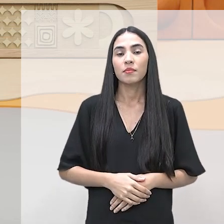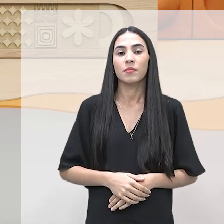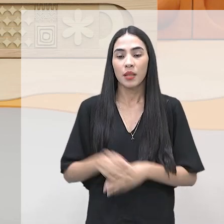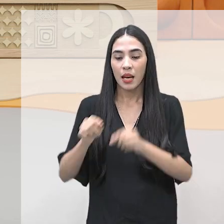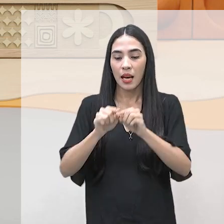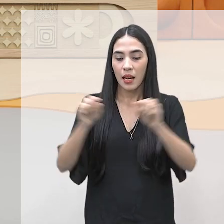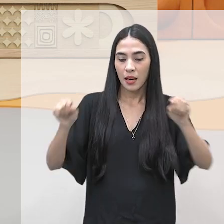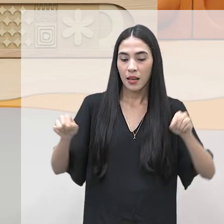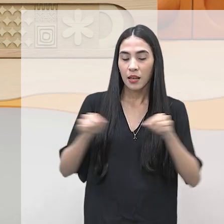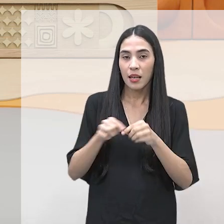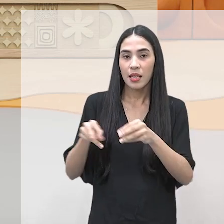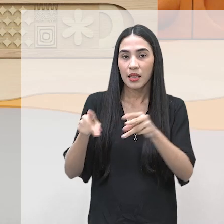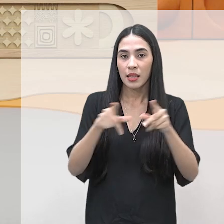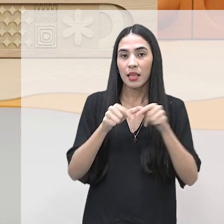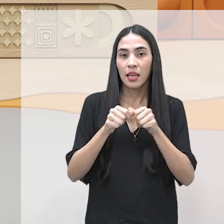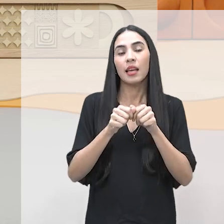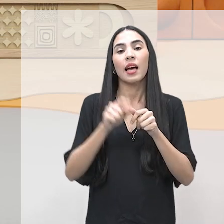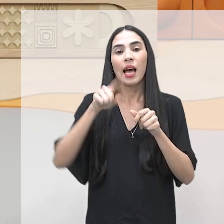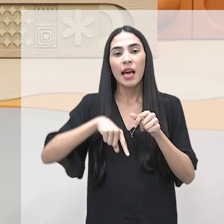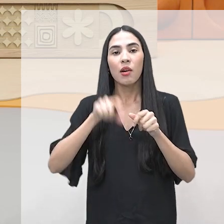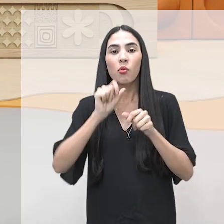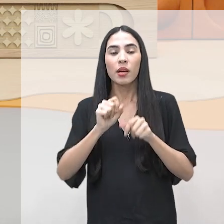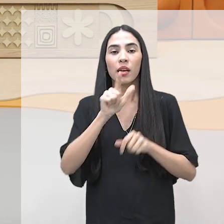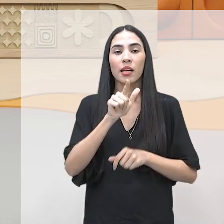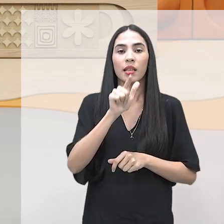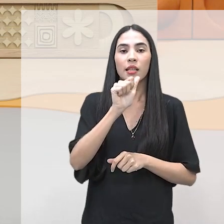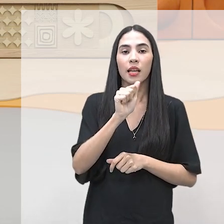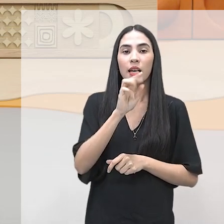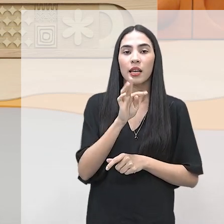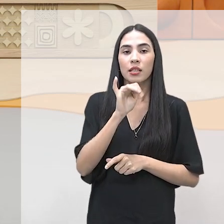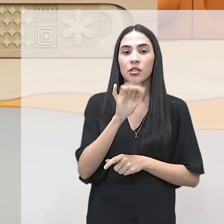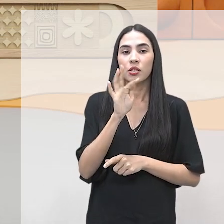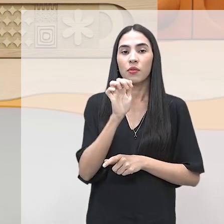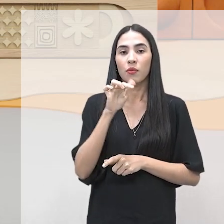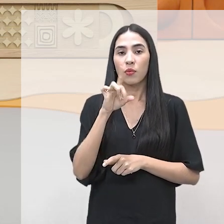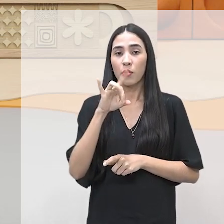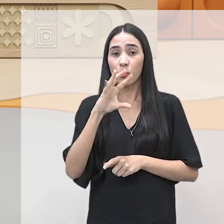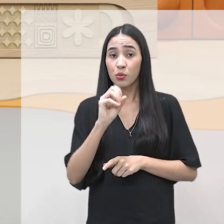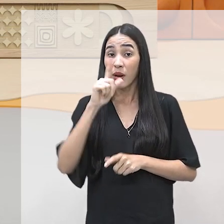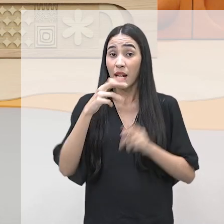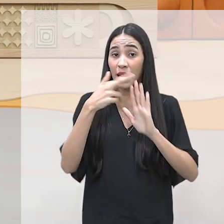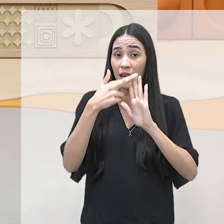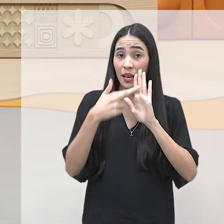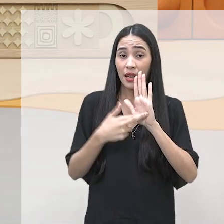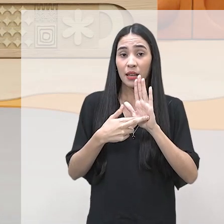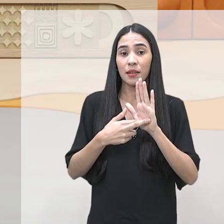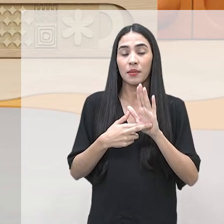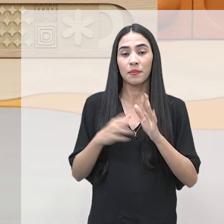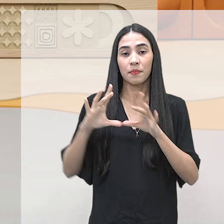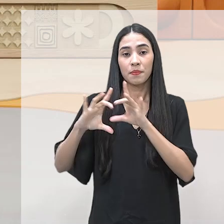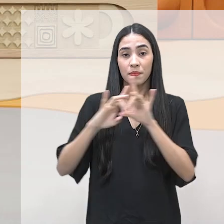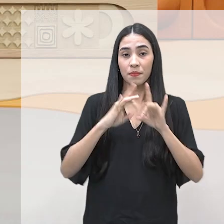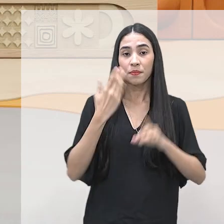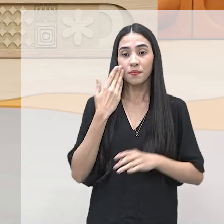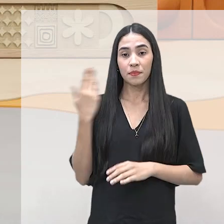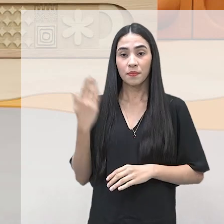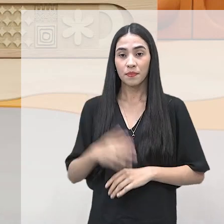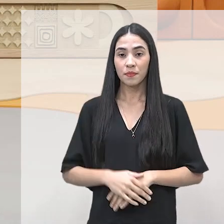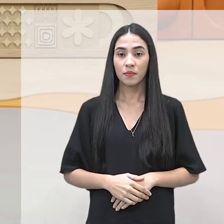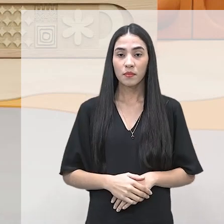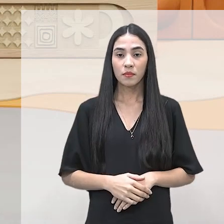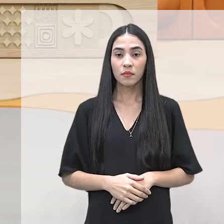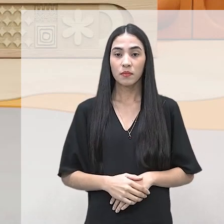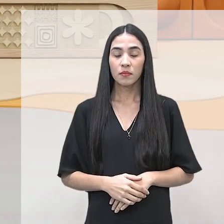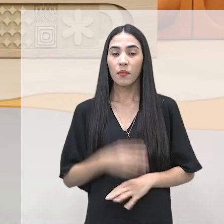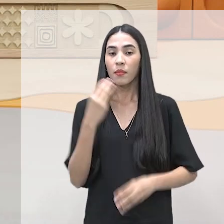são distribuídas são por meio do latifúndio. Vamos adiante com o texto aqui do meu lado, vamos lá, gente? Como ficou,